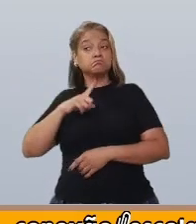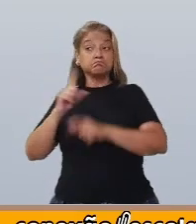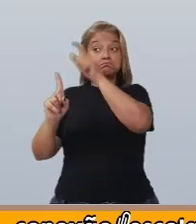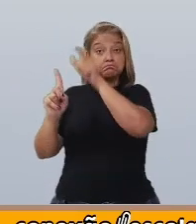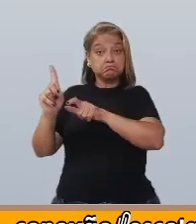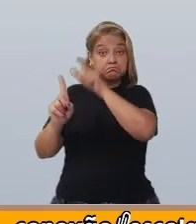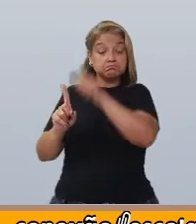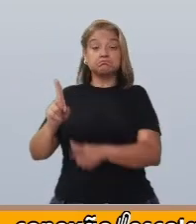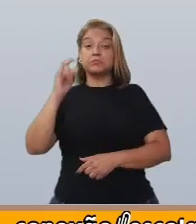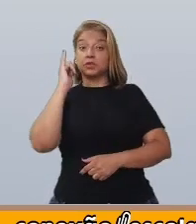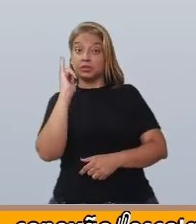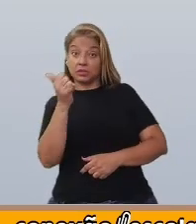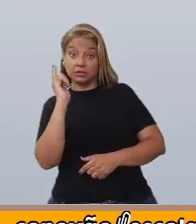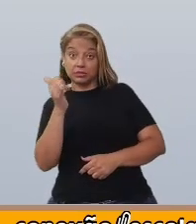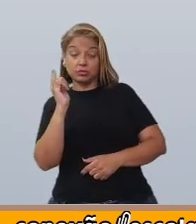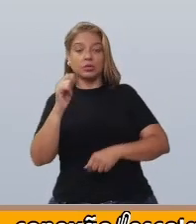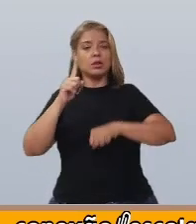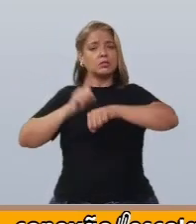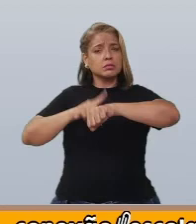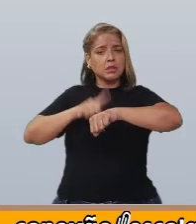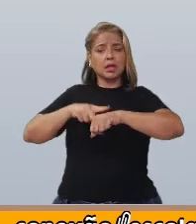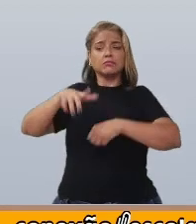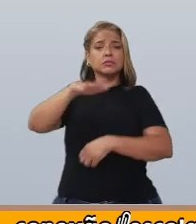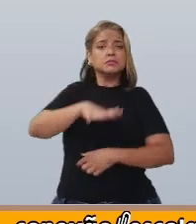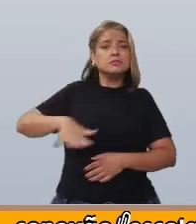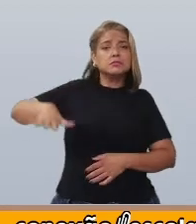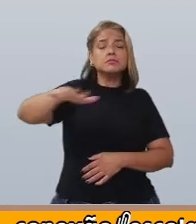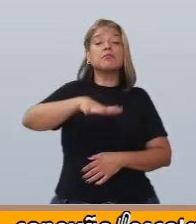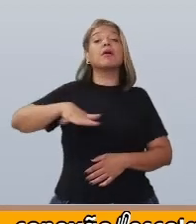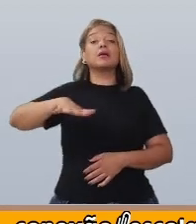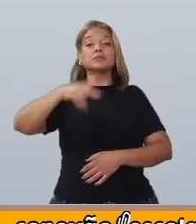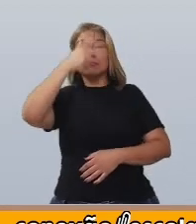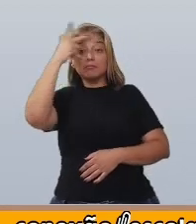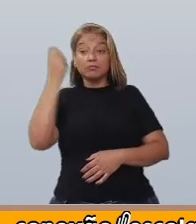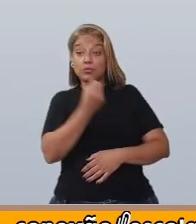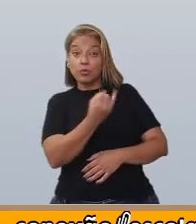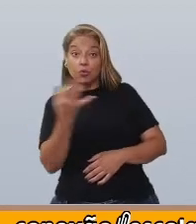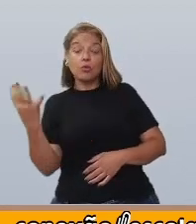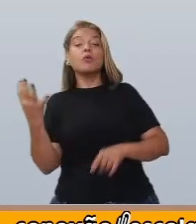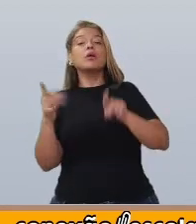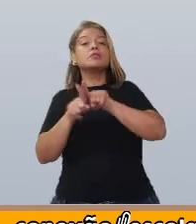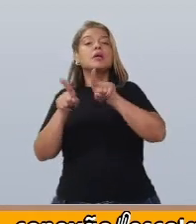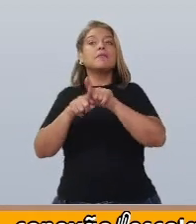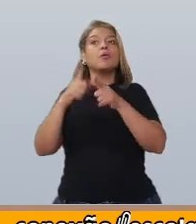personagem, narrador, tempo, espaço, enredo e conflito.